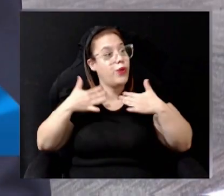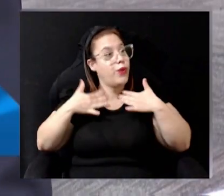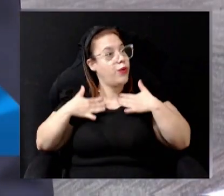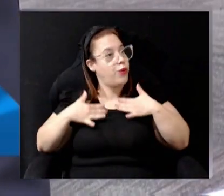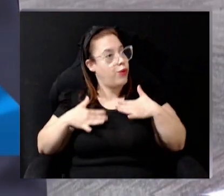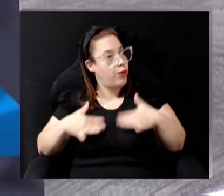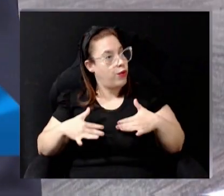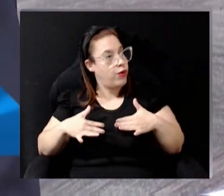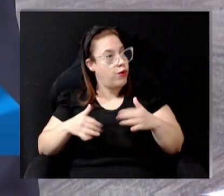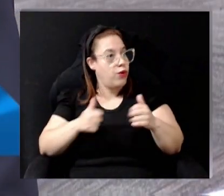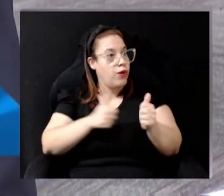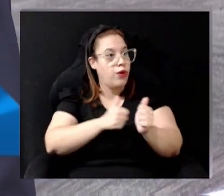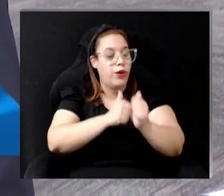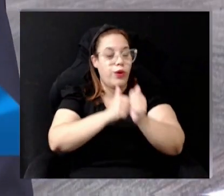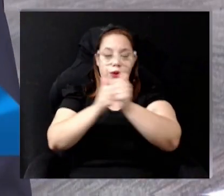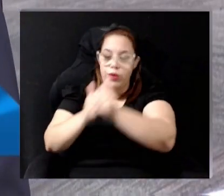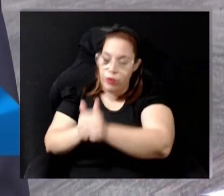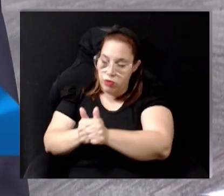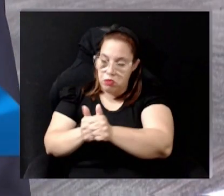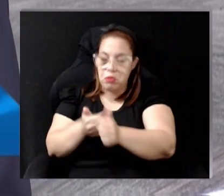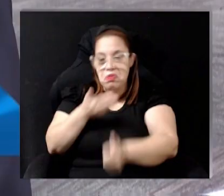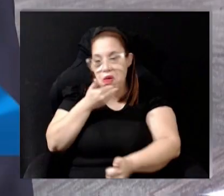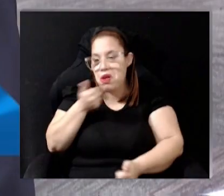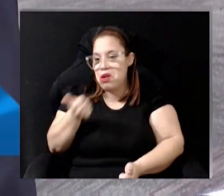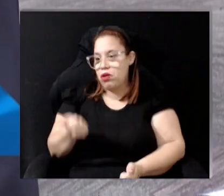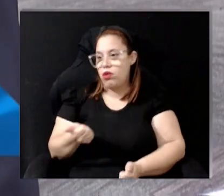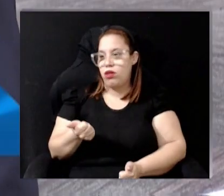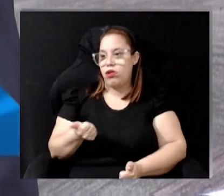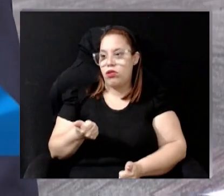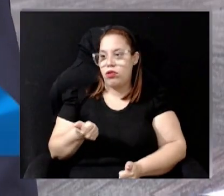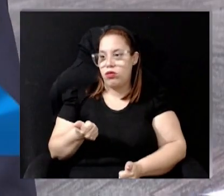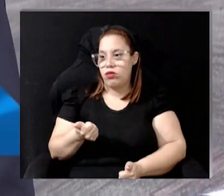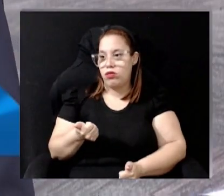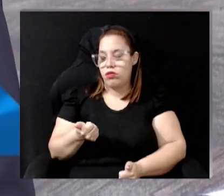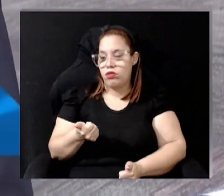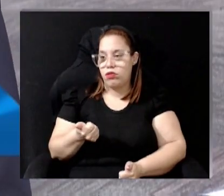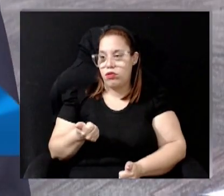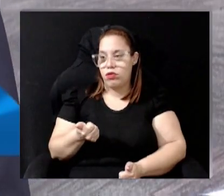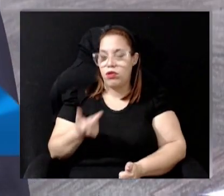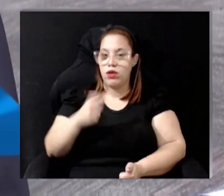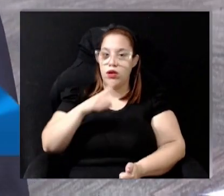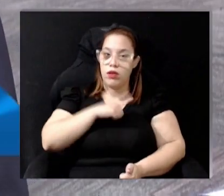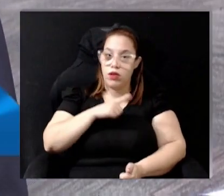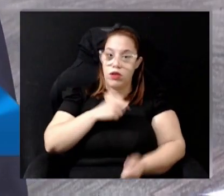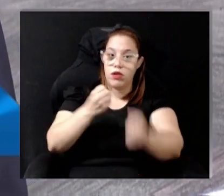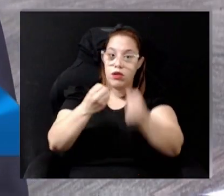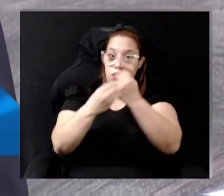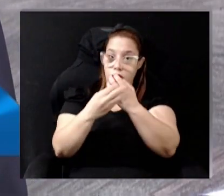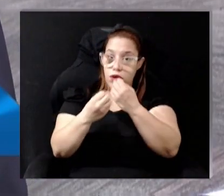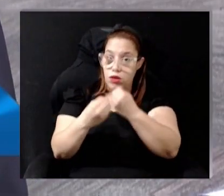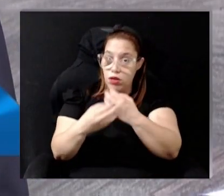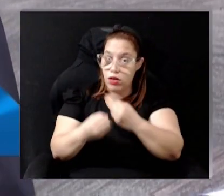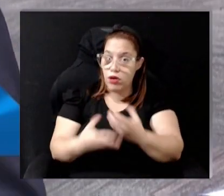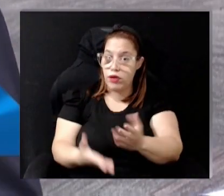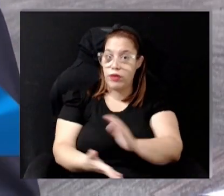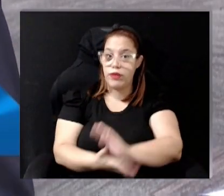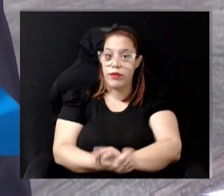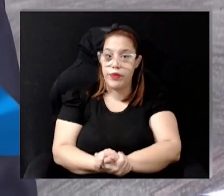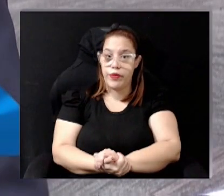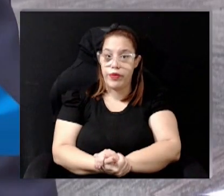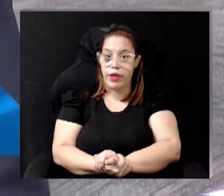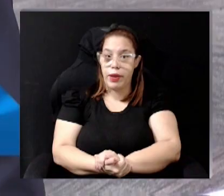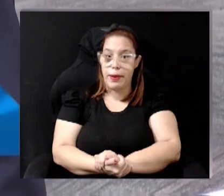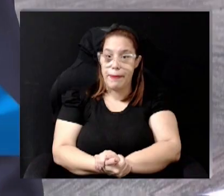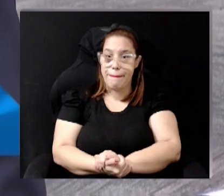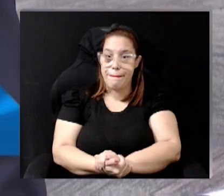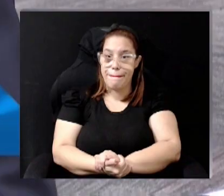acompanhamento, melhorar a qualidade de vida das pessoas. Nós temos informações que a nossa qualidade de